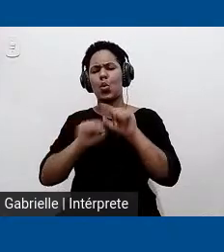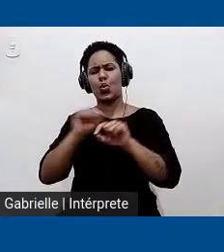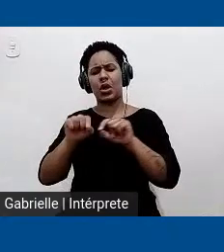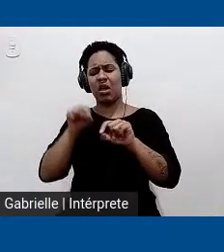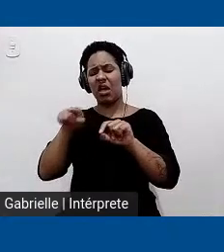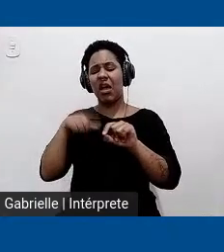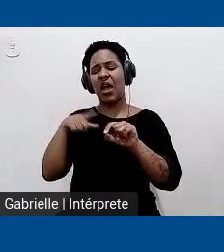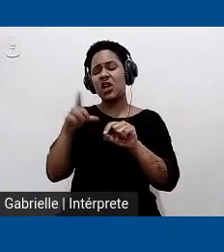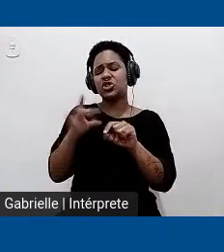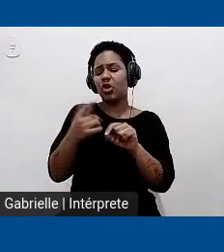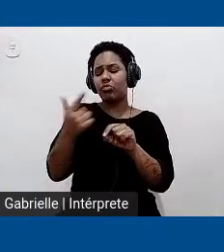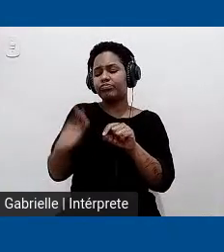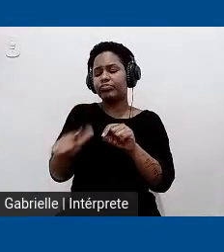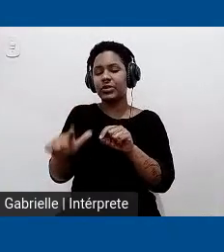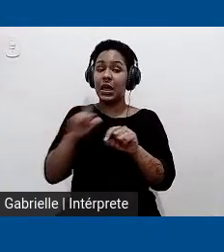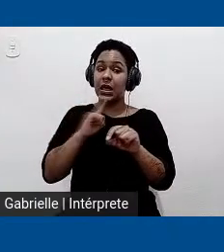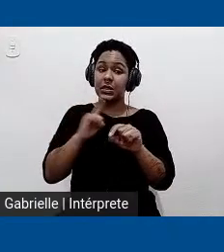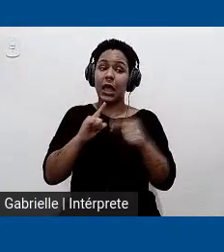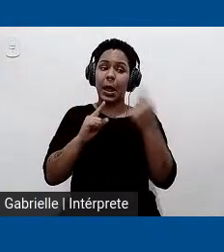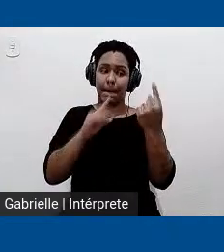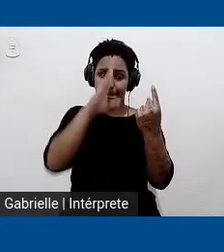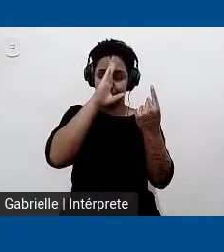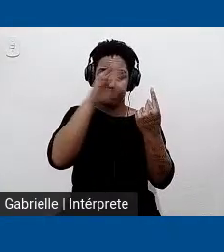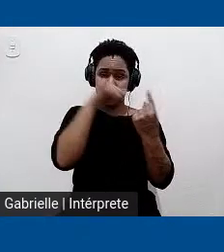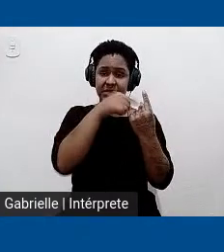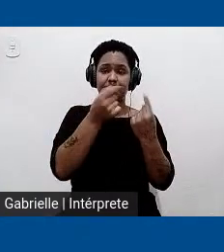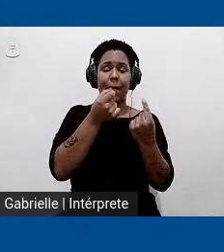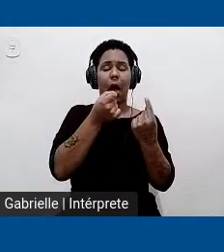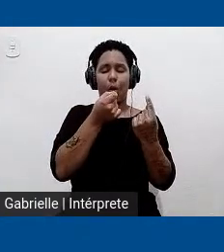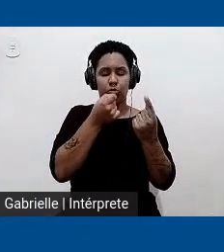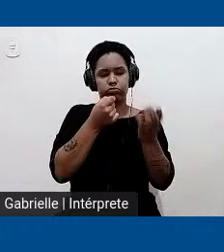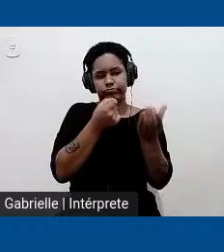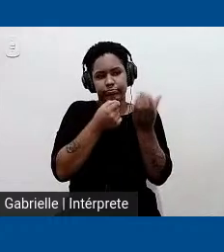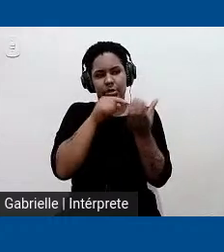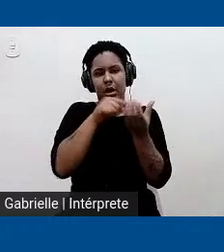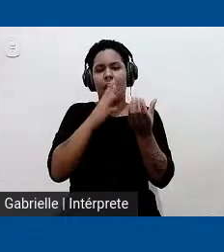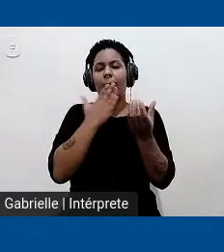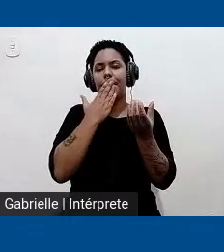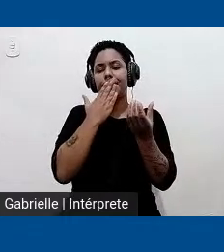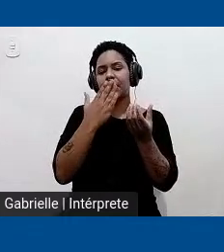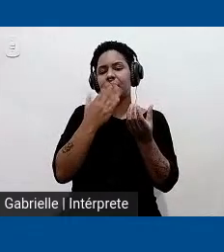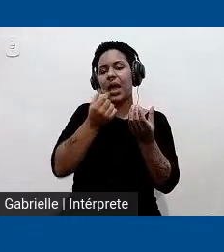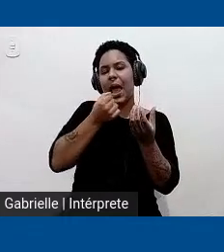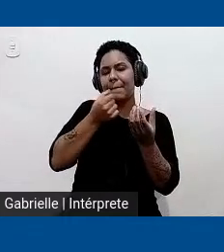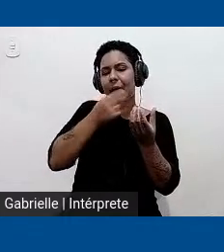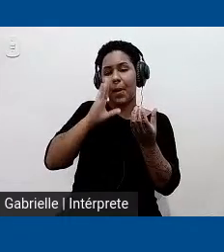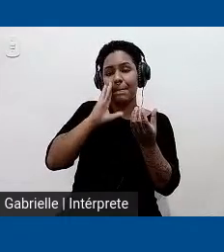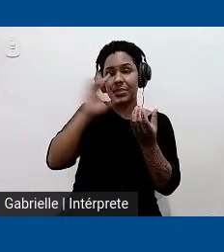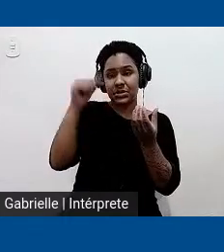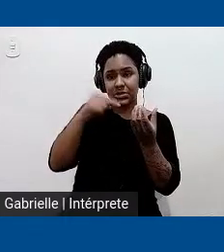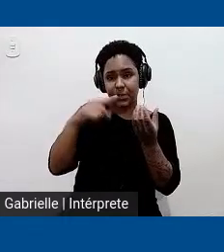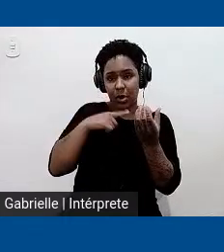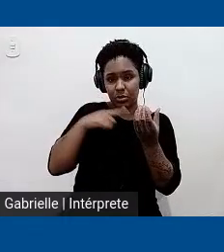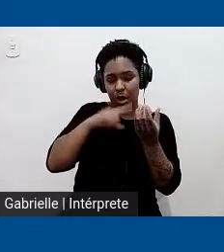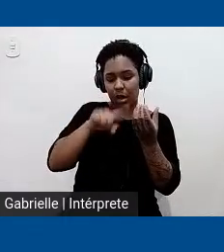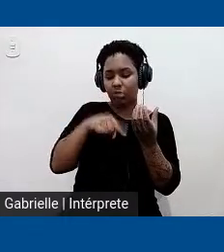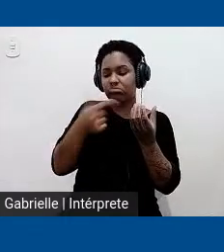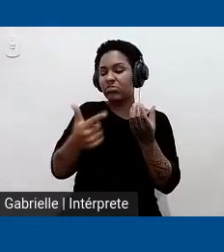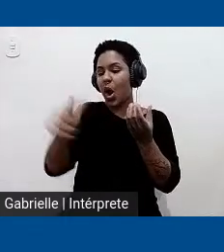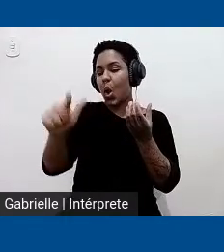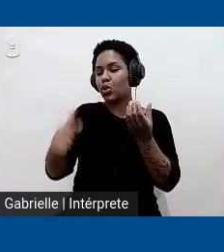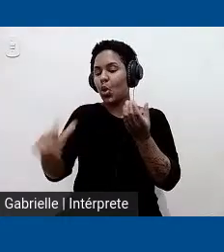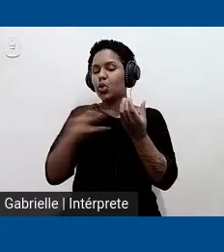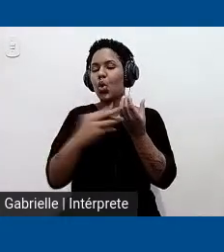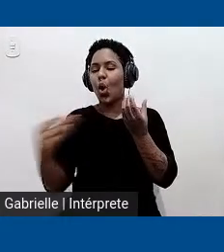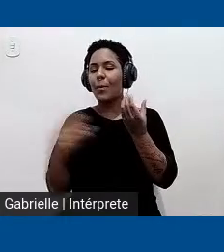pré-existente. Não, não tem um genérico primeiro e o remédio com